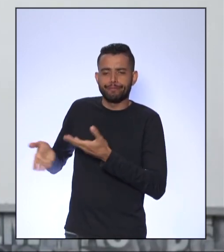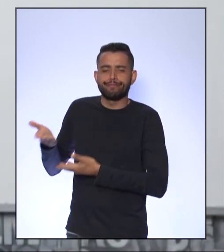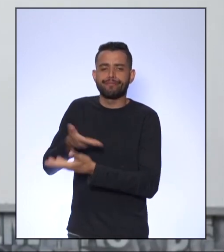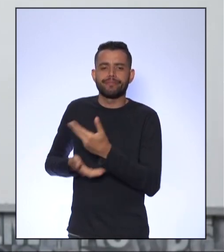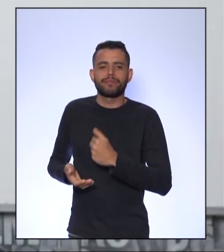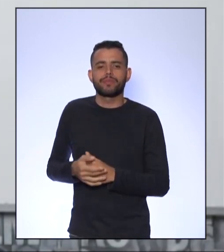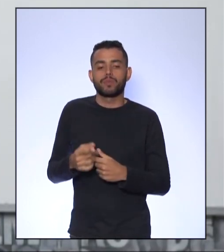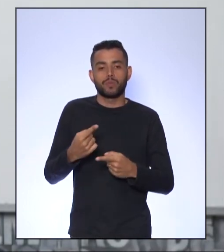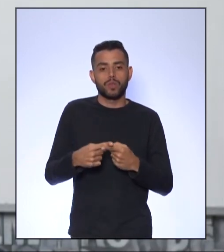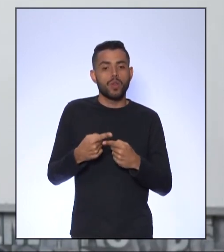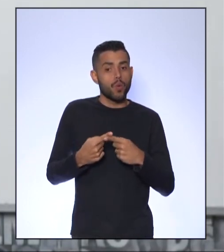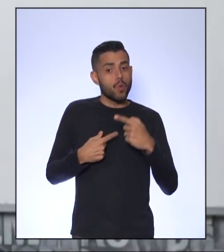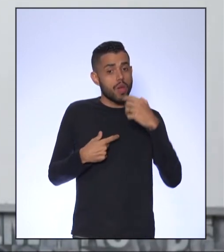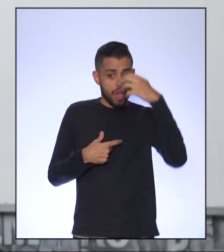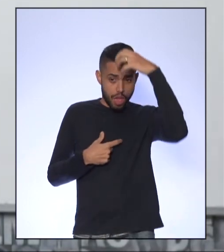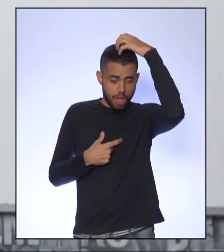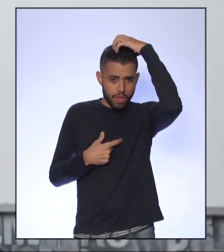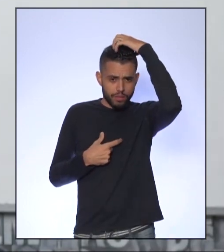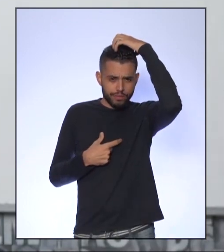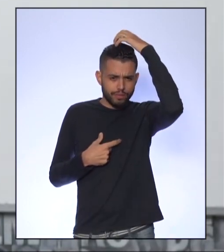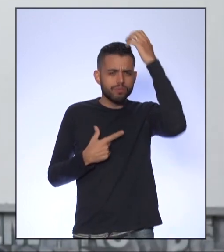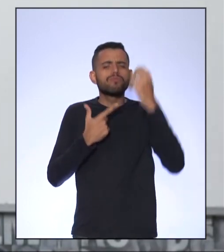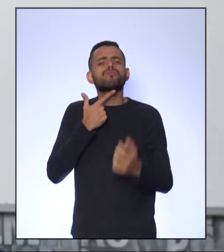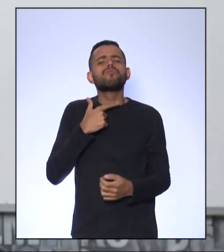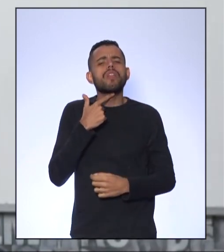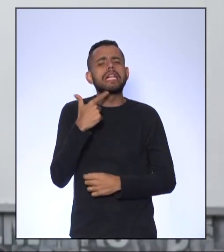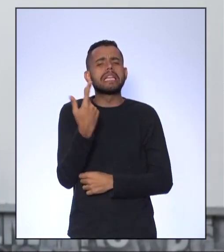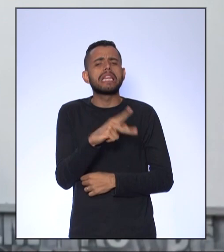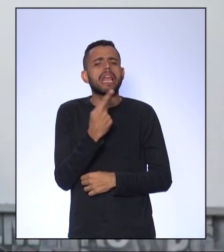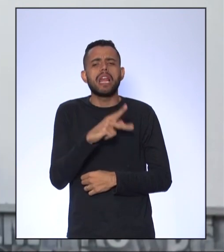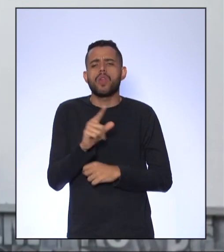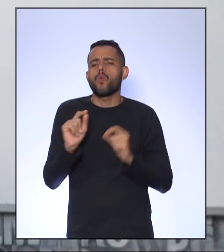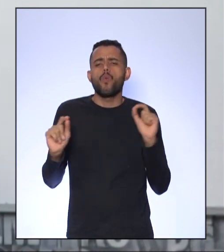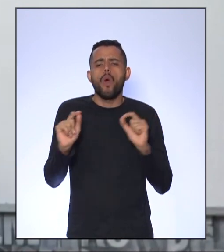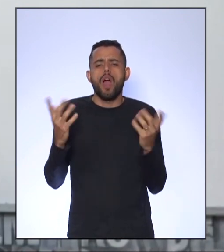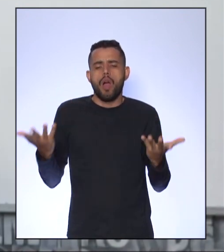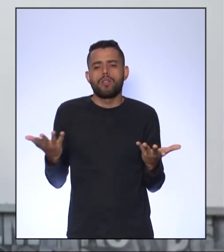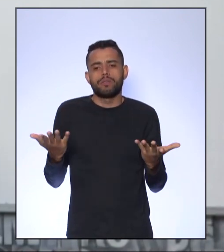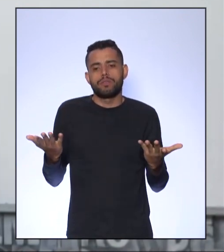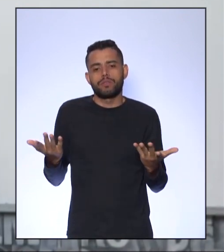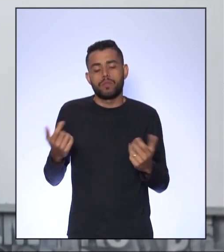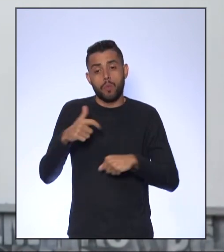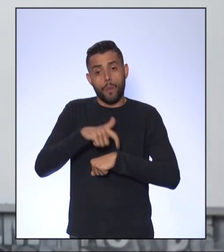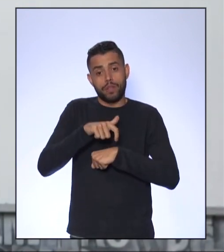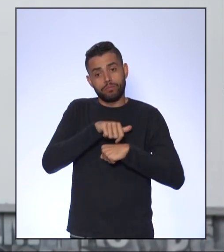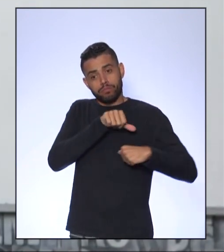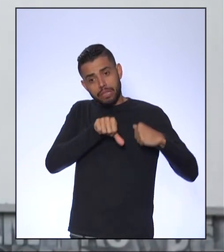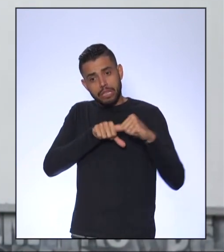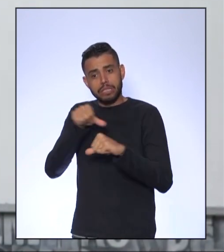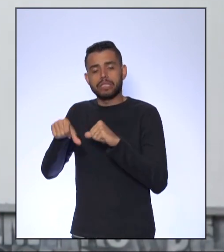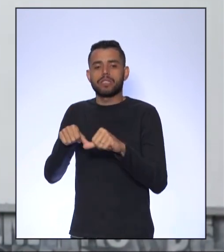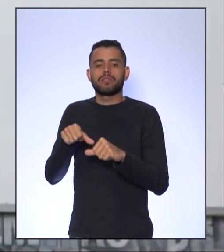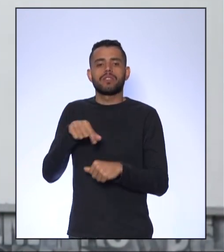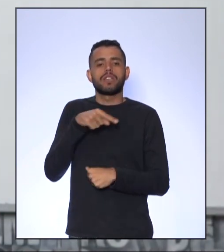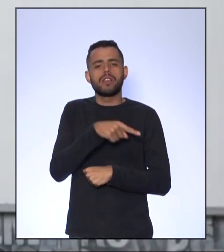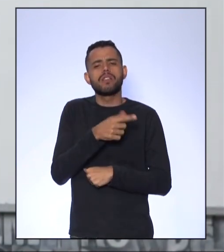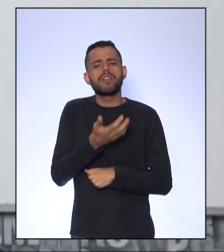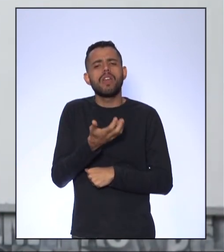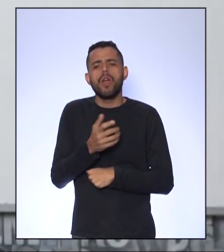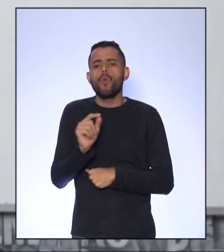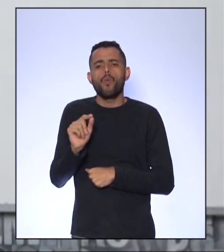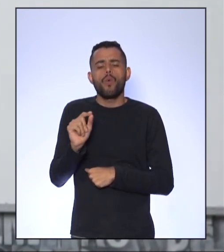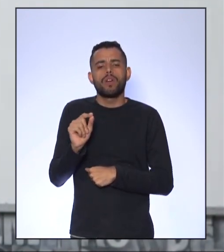rei, qual é o desejo dele neste momento? Fase de transição. Ele quer retomar